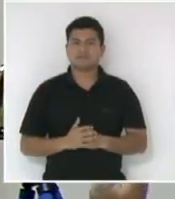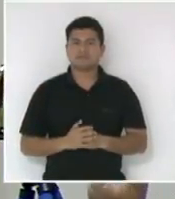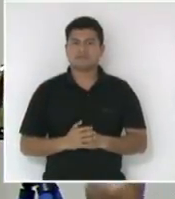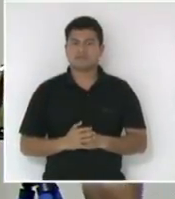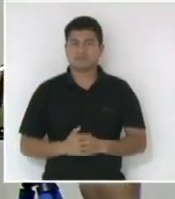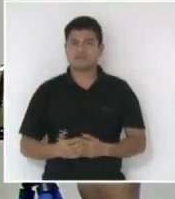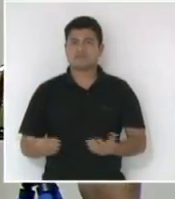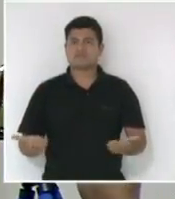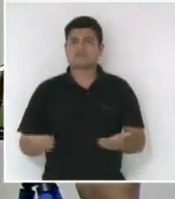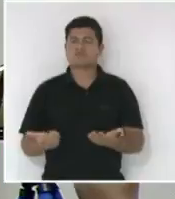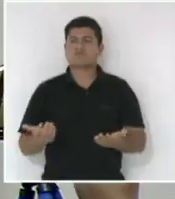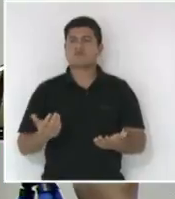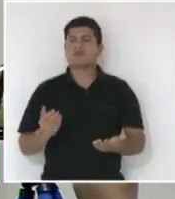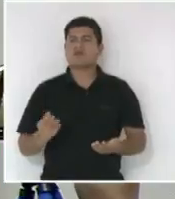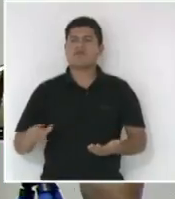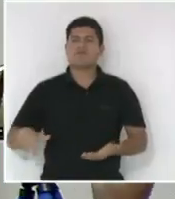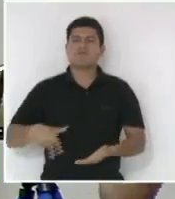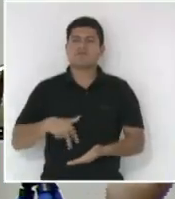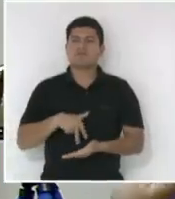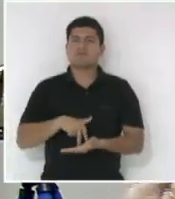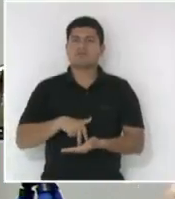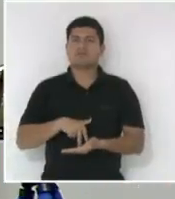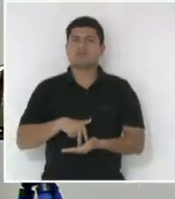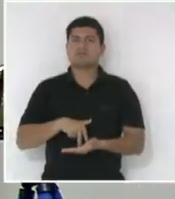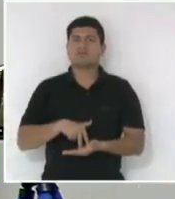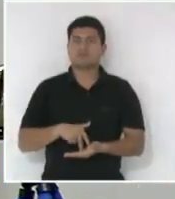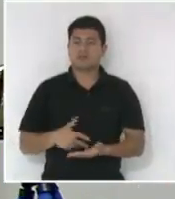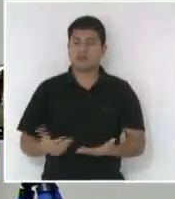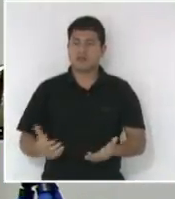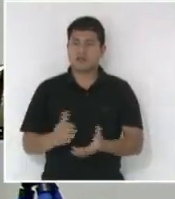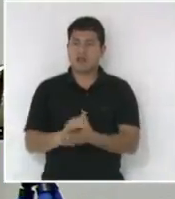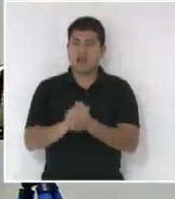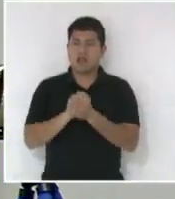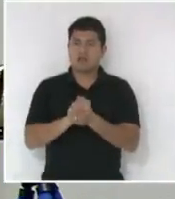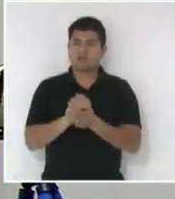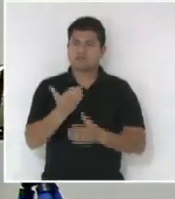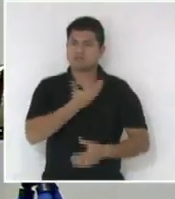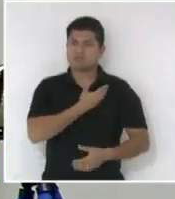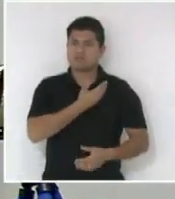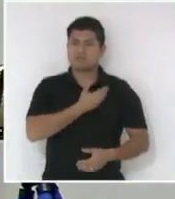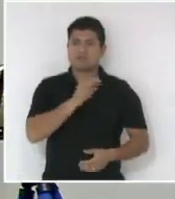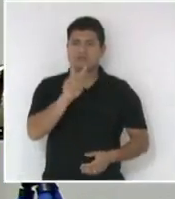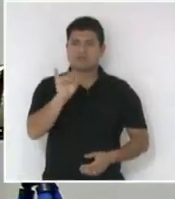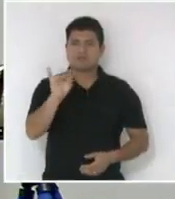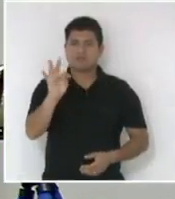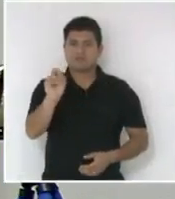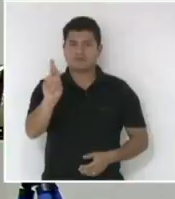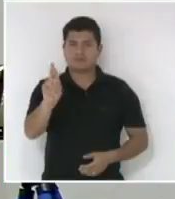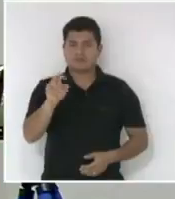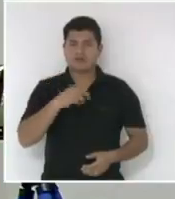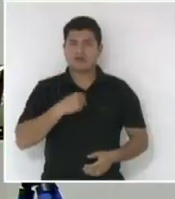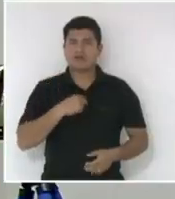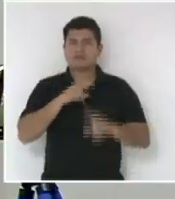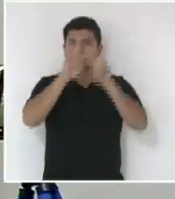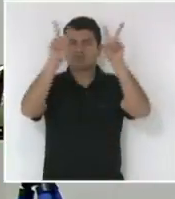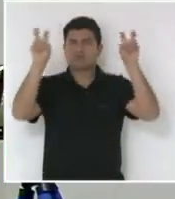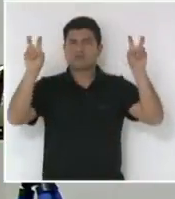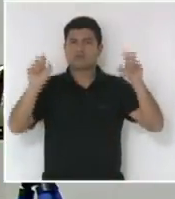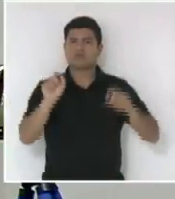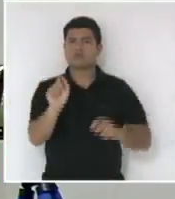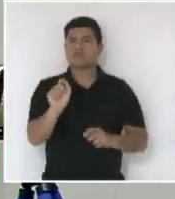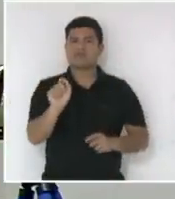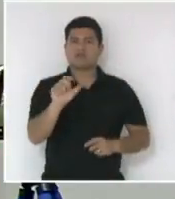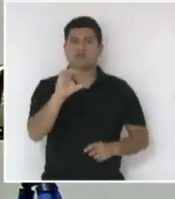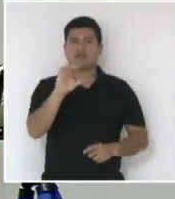Eu vou, caro amigo Vitor, vou falar agora sobre o nosso CRAI,